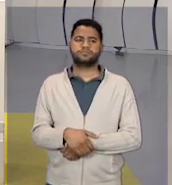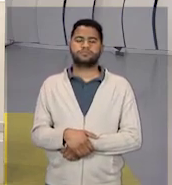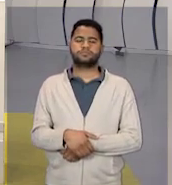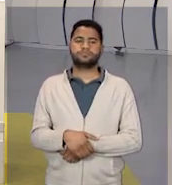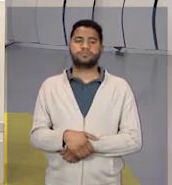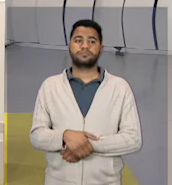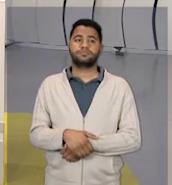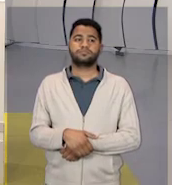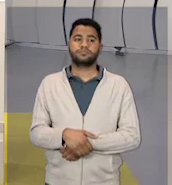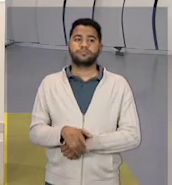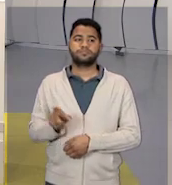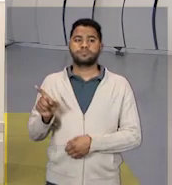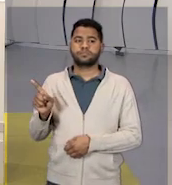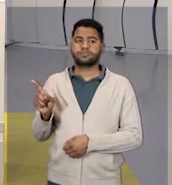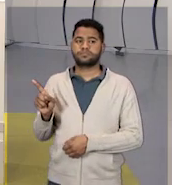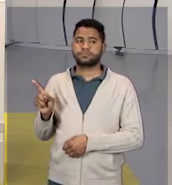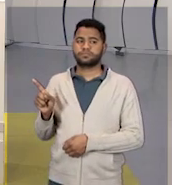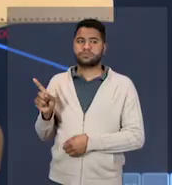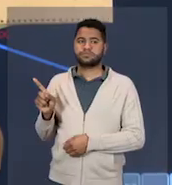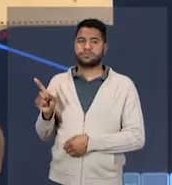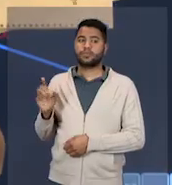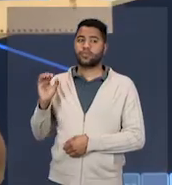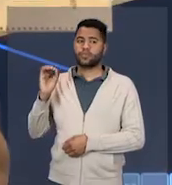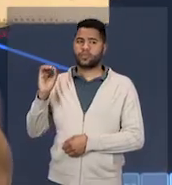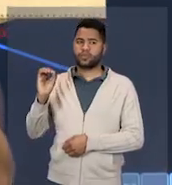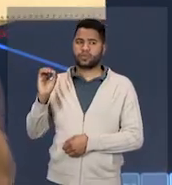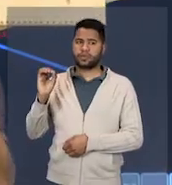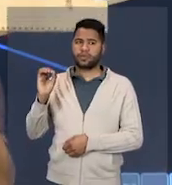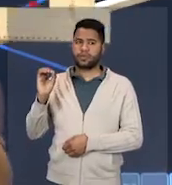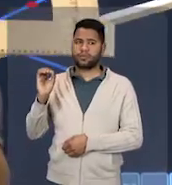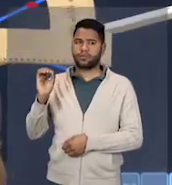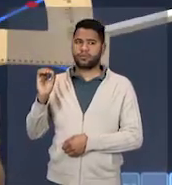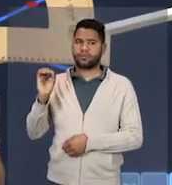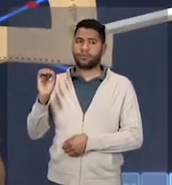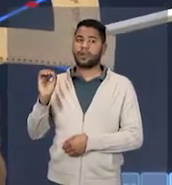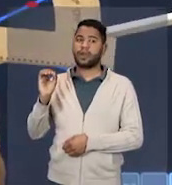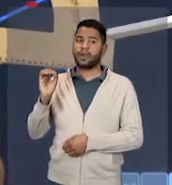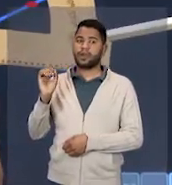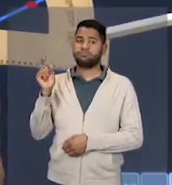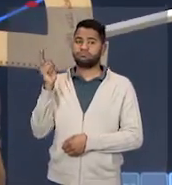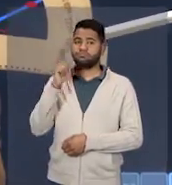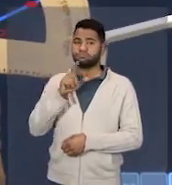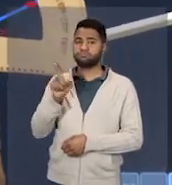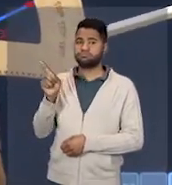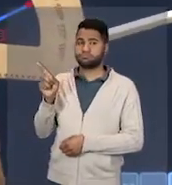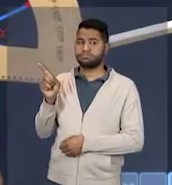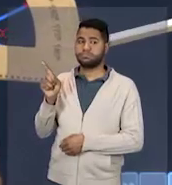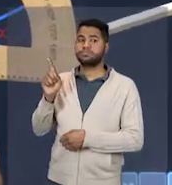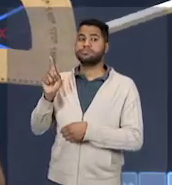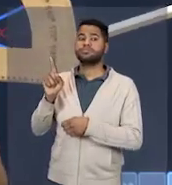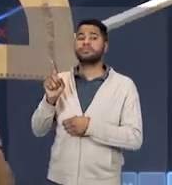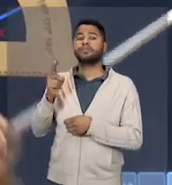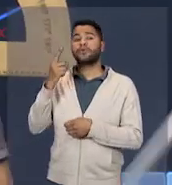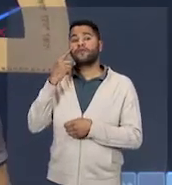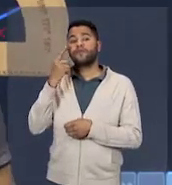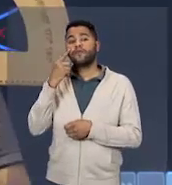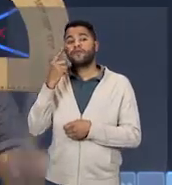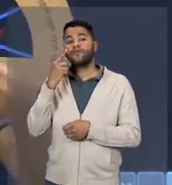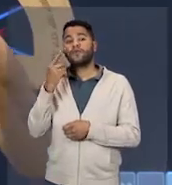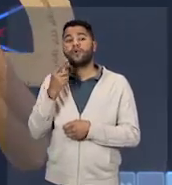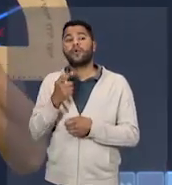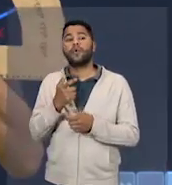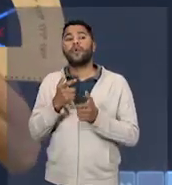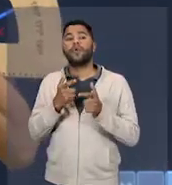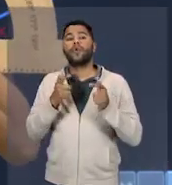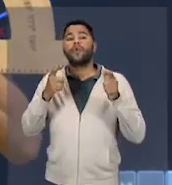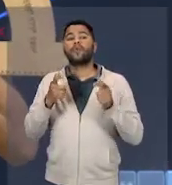e essa linha aqui no zero, tá certo? Então, é assim que eu vou colocar. E aí, eu vou ver aonde